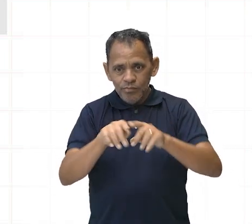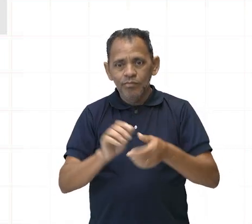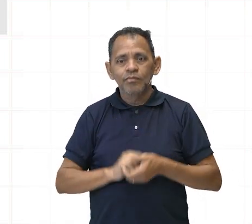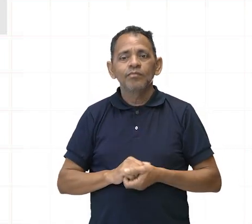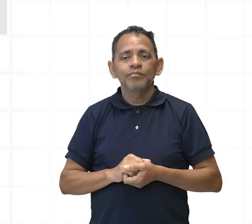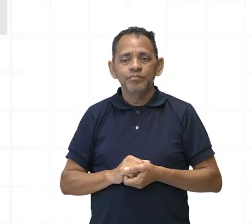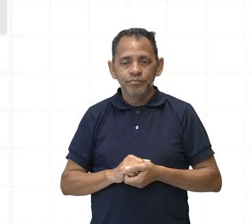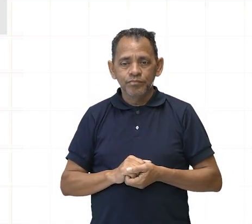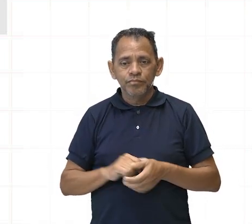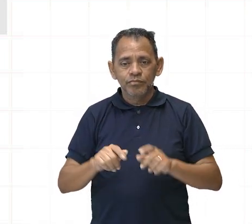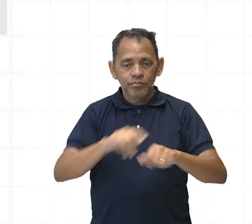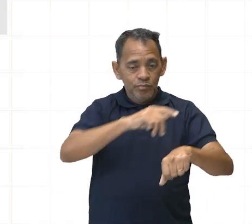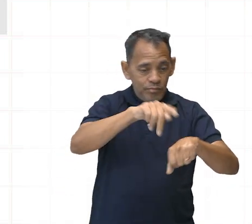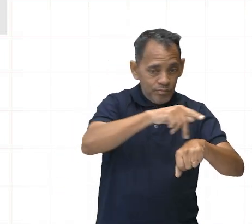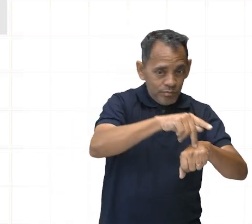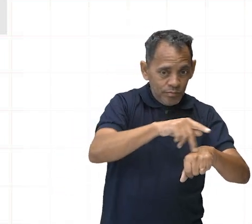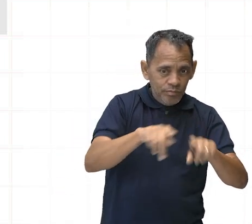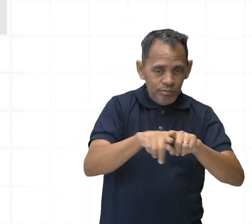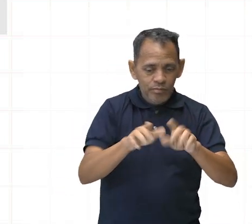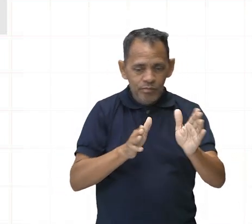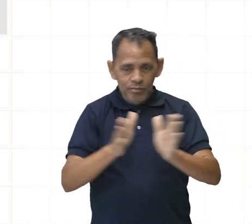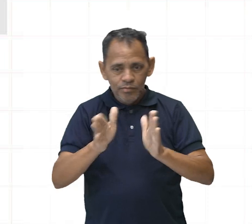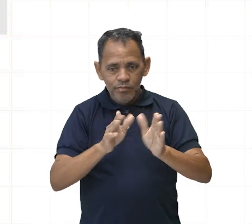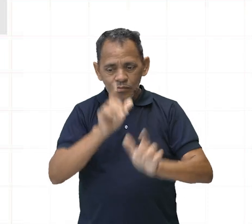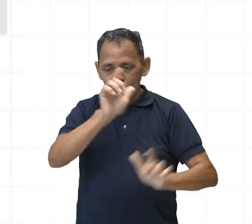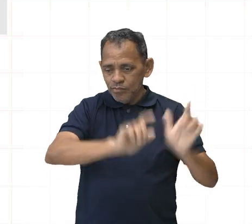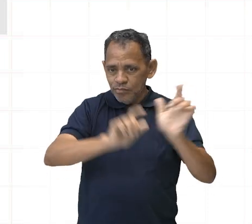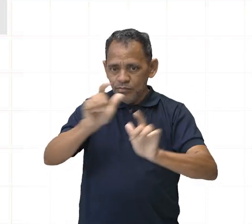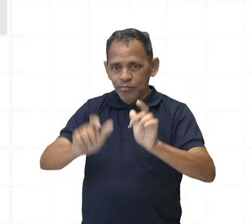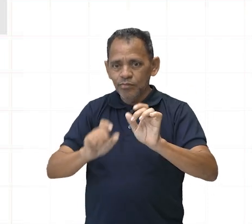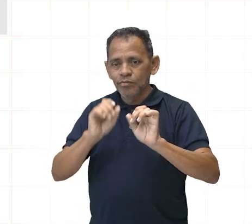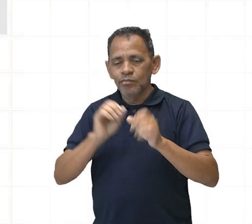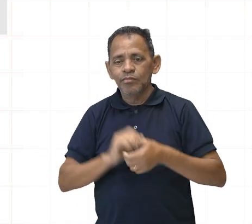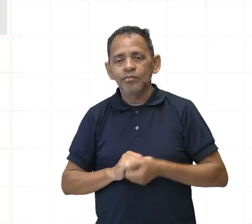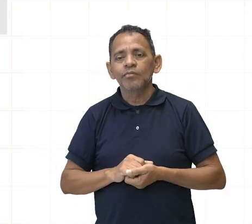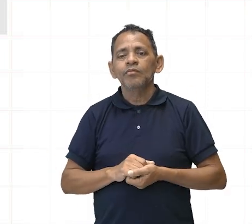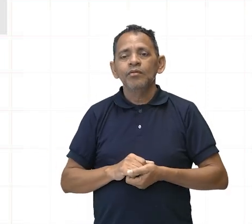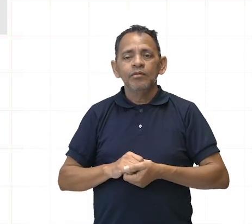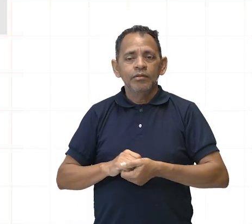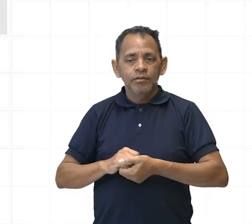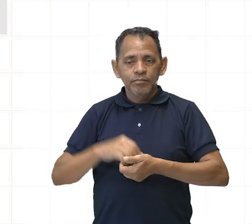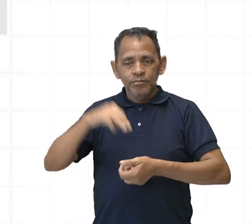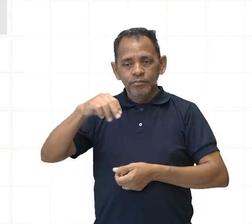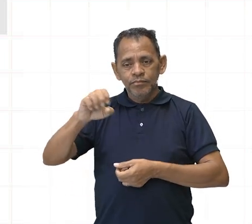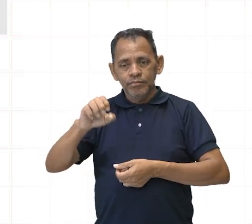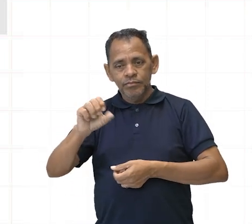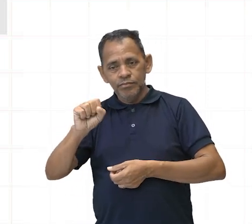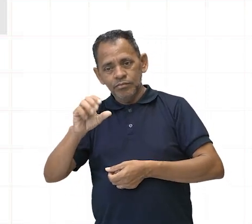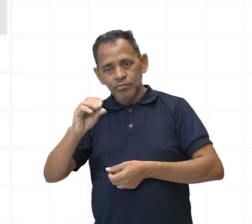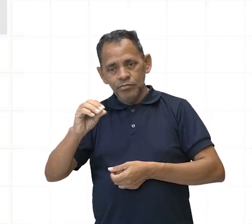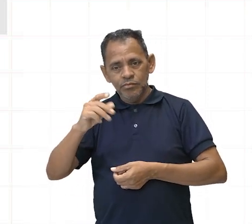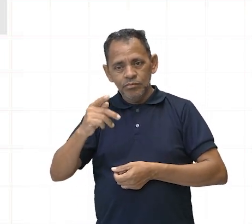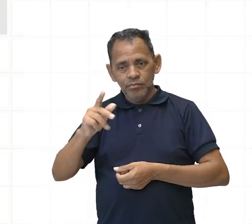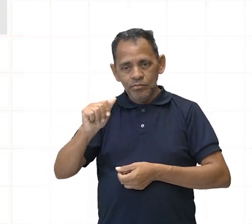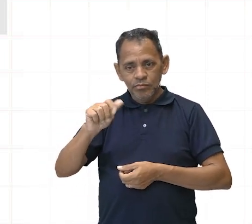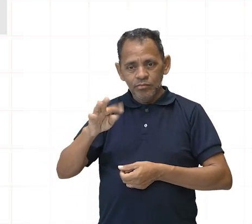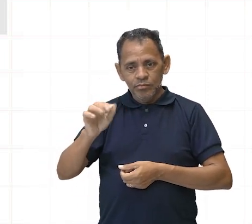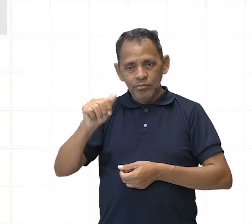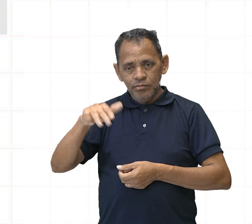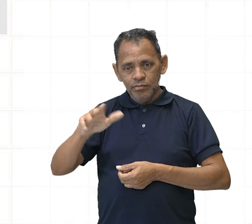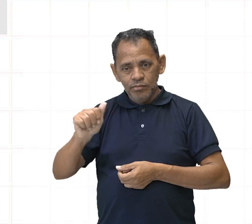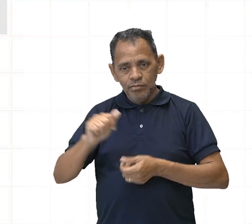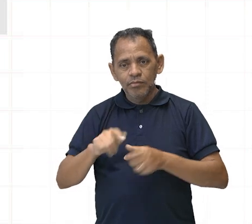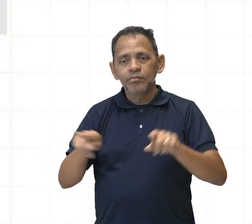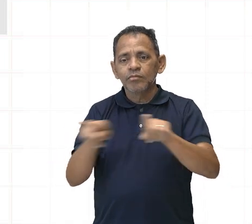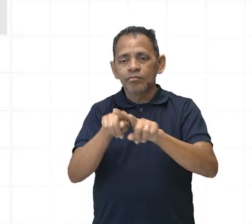tá? No período das civilizações, como a Mesopotâmia e o Egito Antigo,